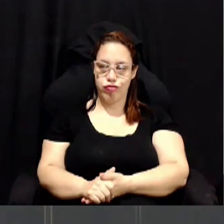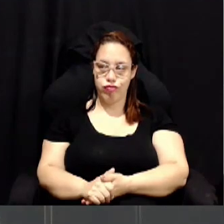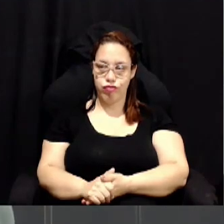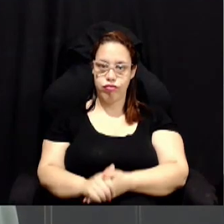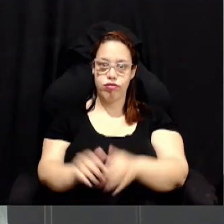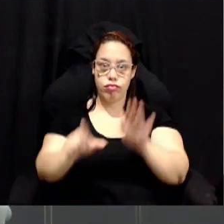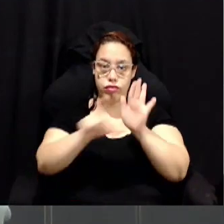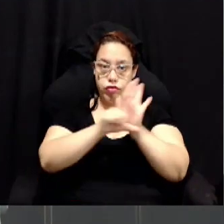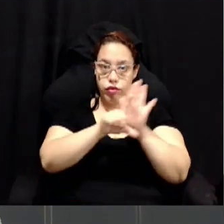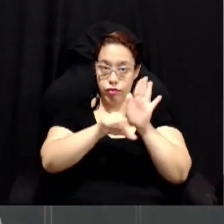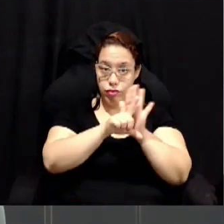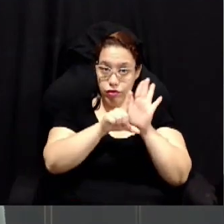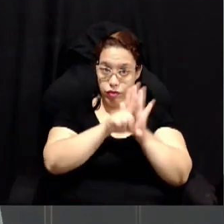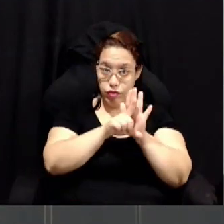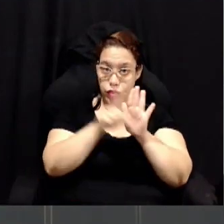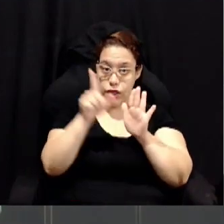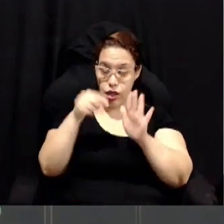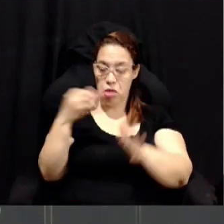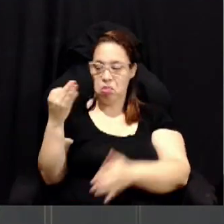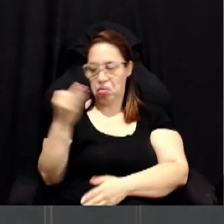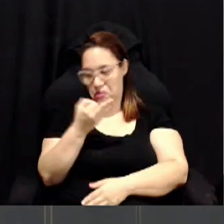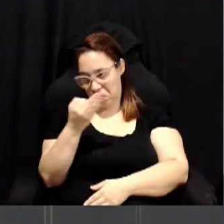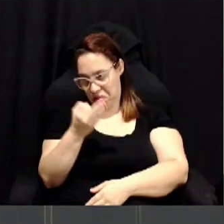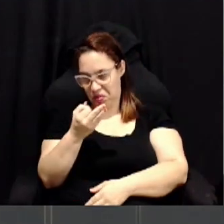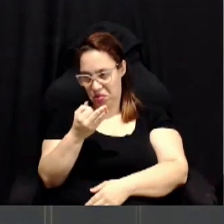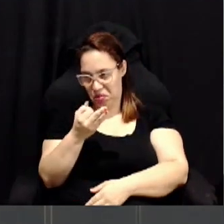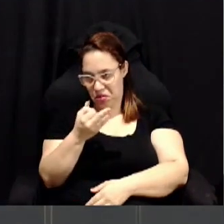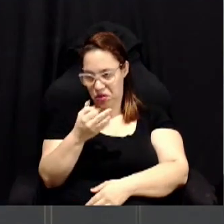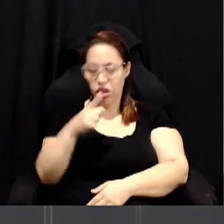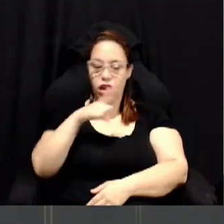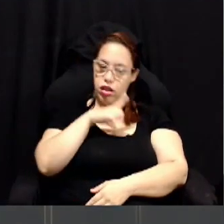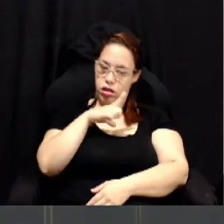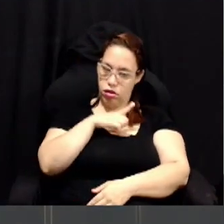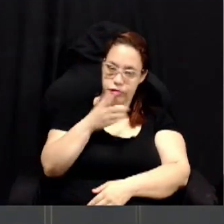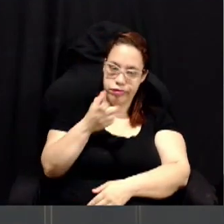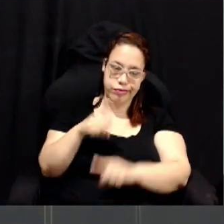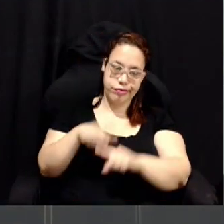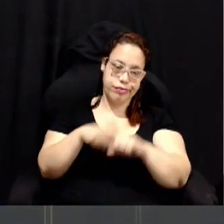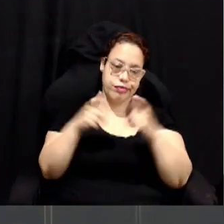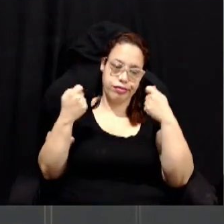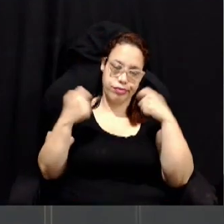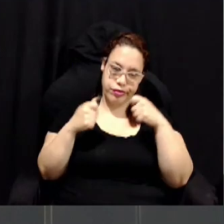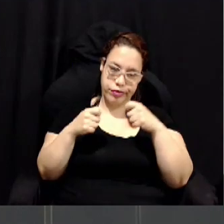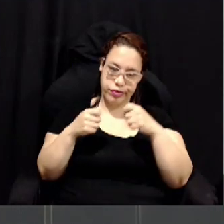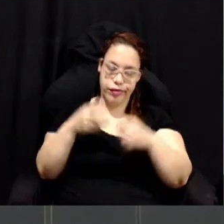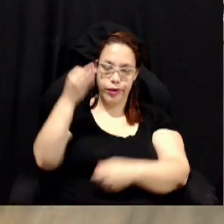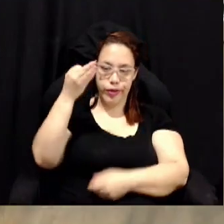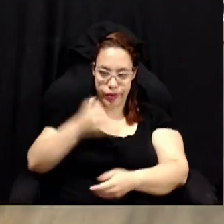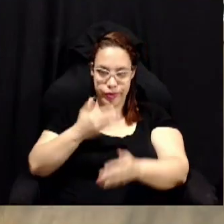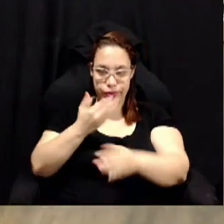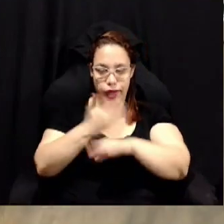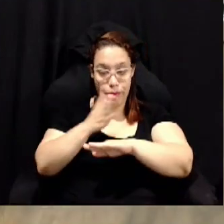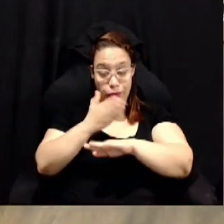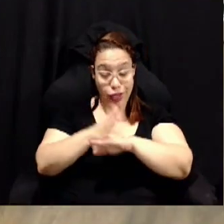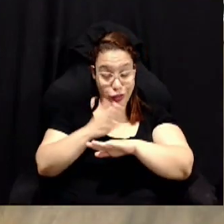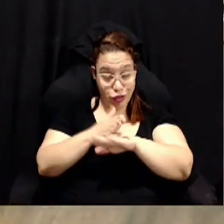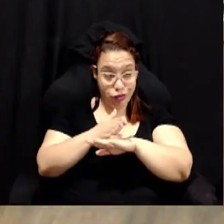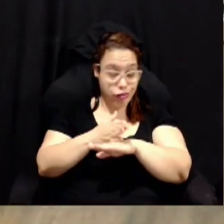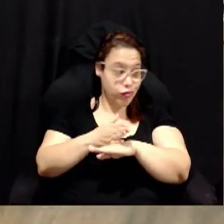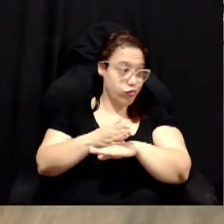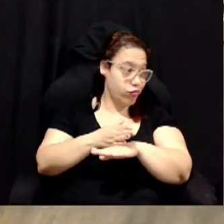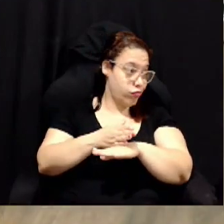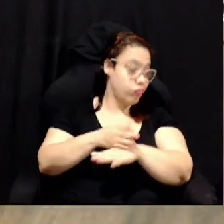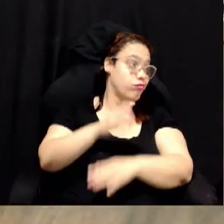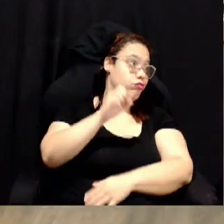legislação, ela é excelente, ela tem que existir, mas ela precisa funcionar de fato. A prática precisa ser mais funcional. Exatamente.